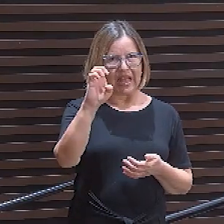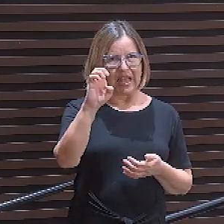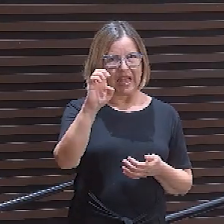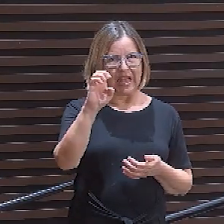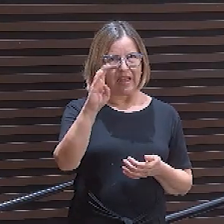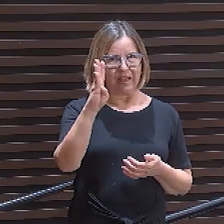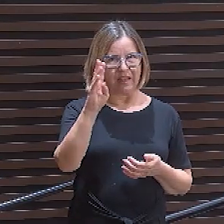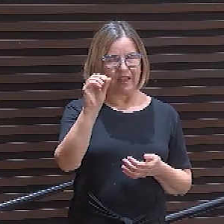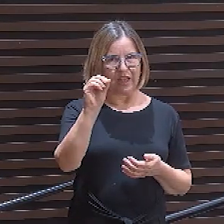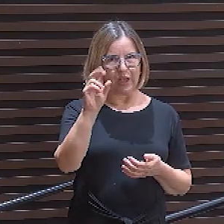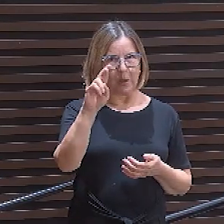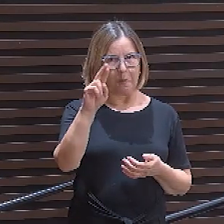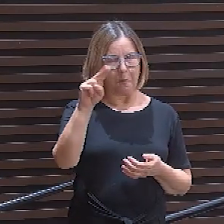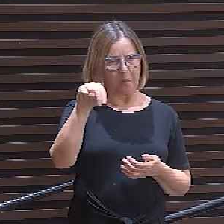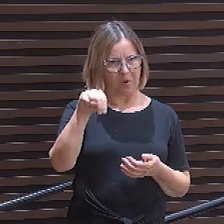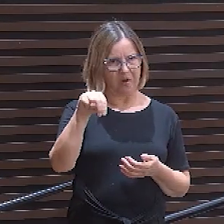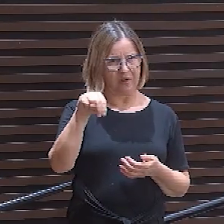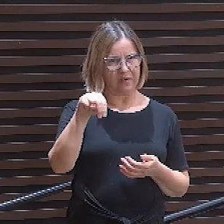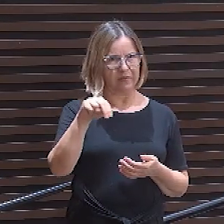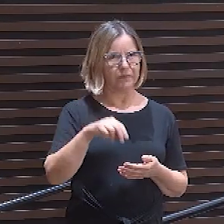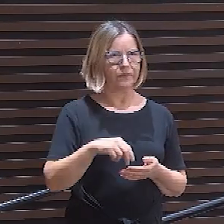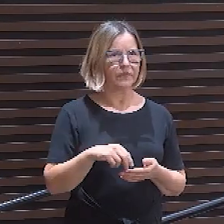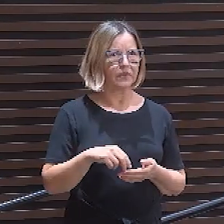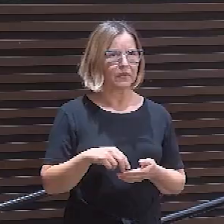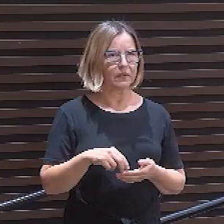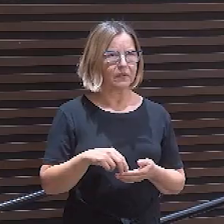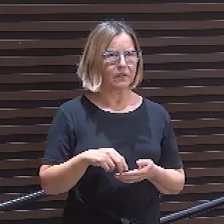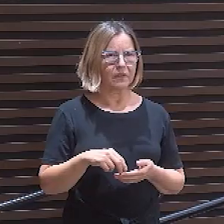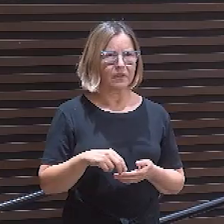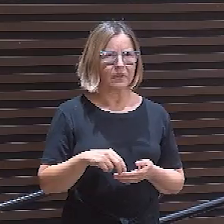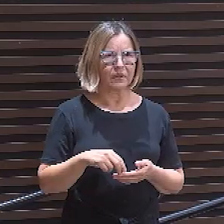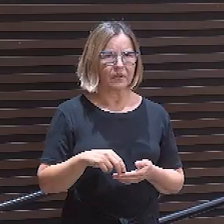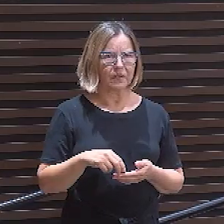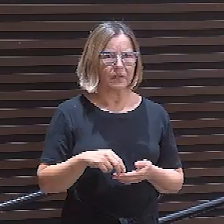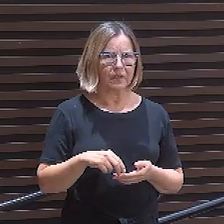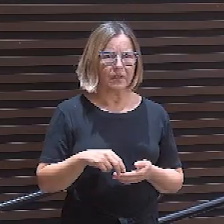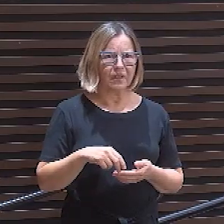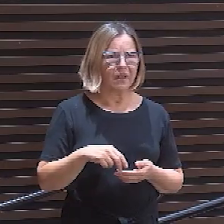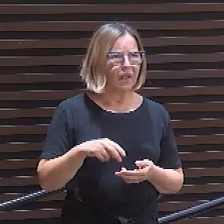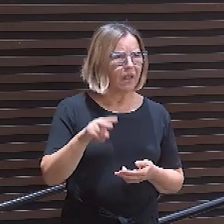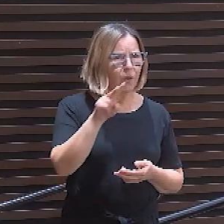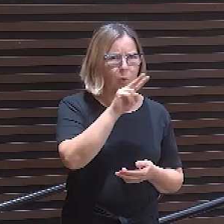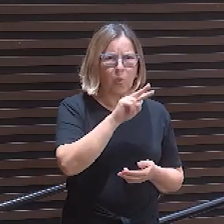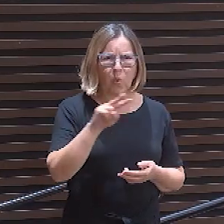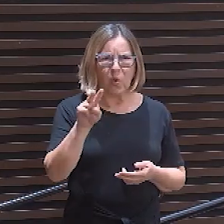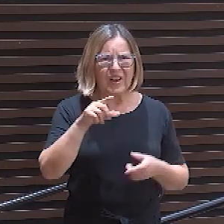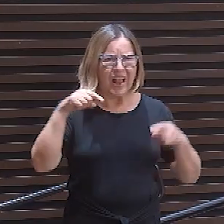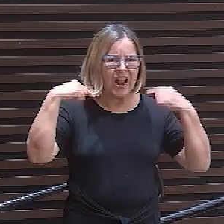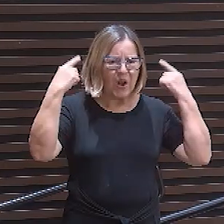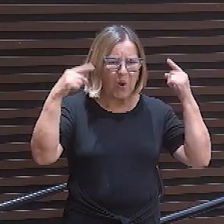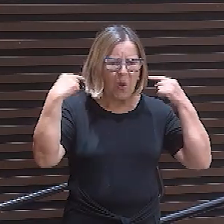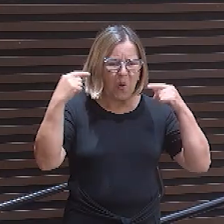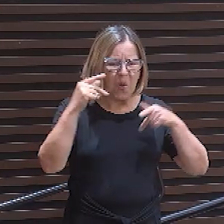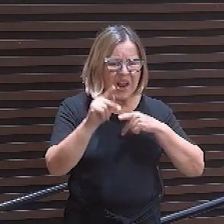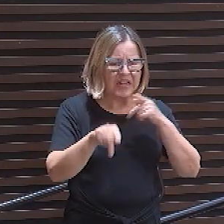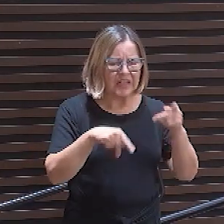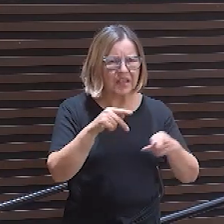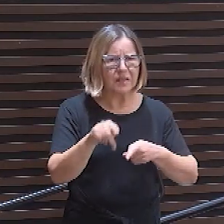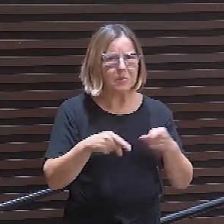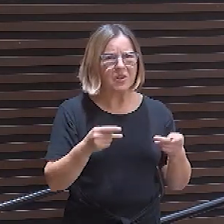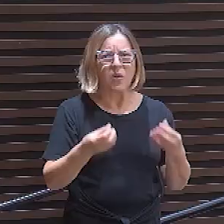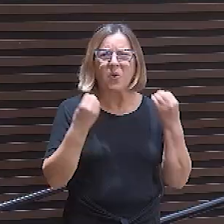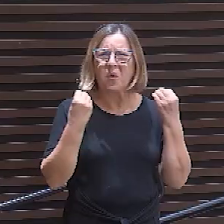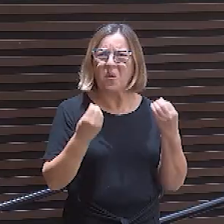Vendo a loucura da humanidade. A que ponto